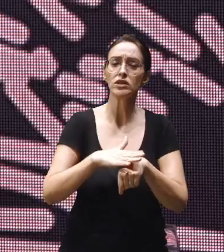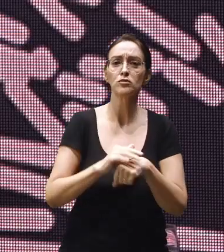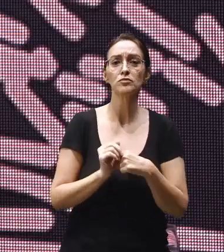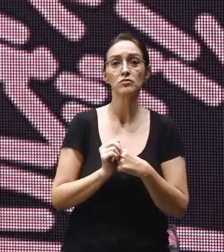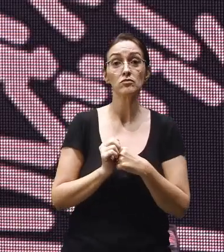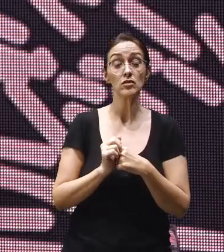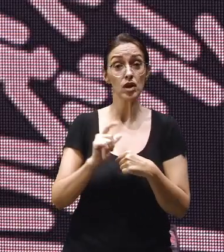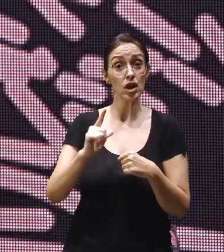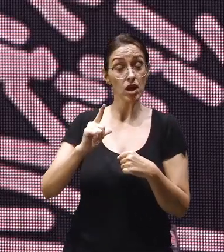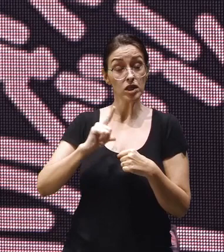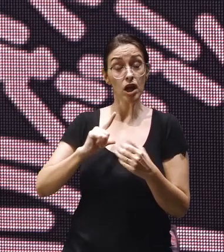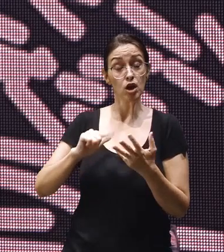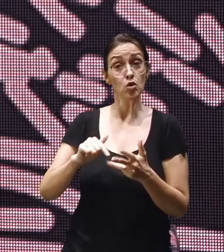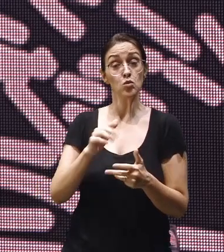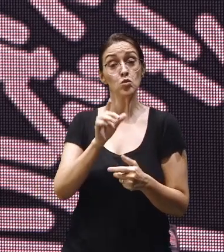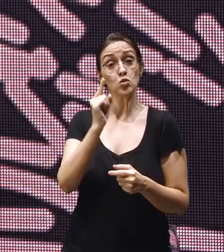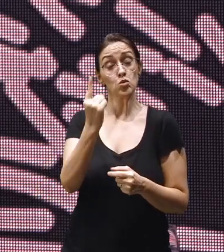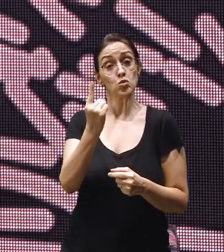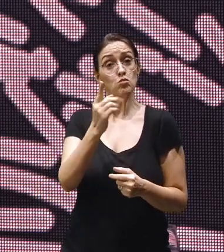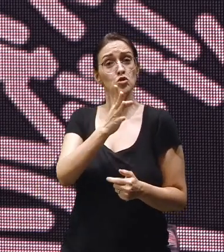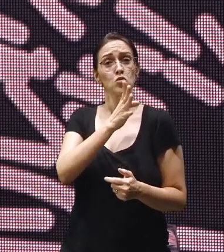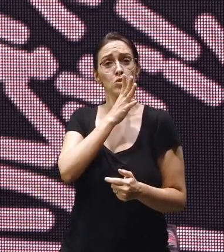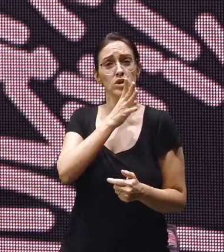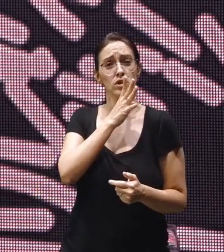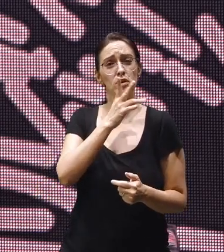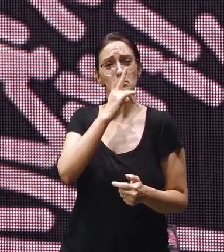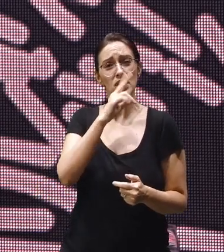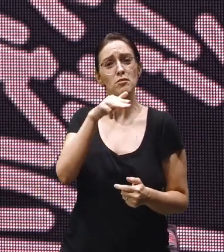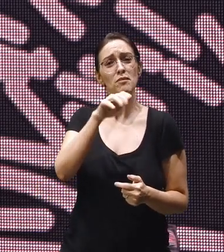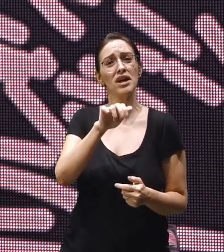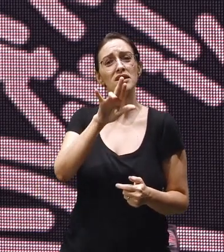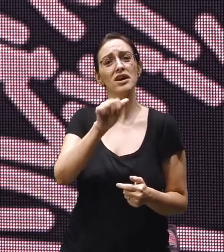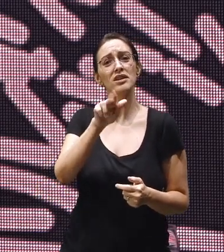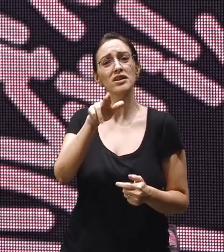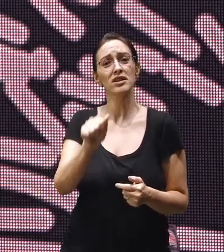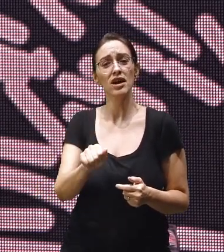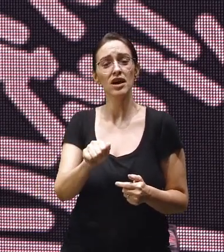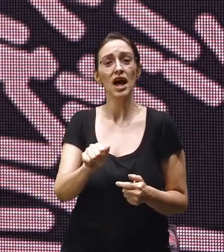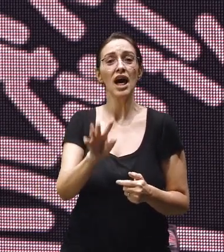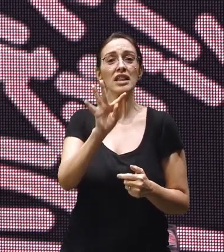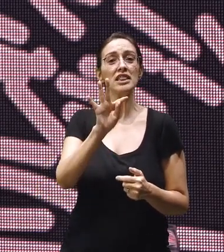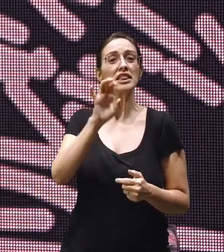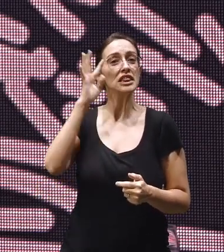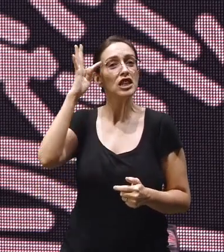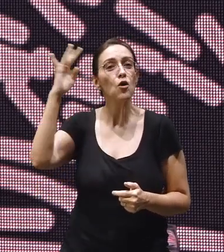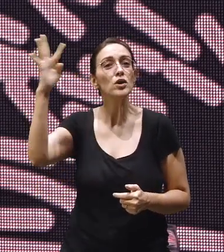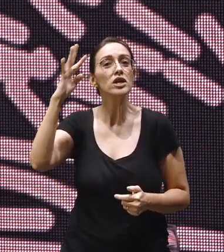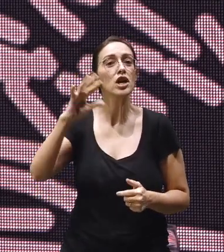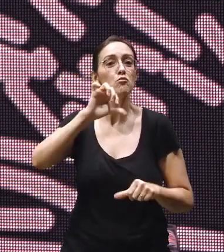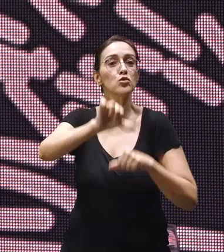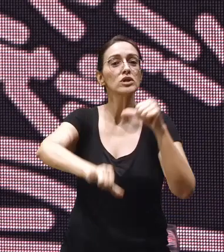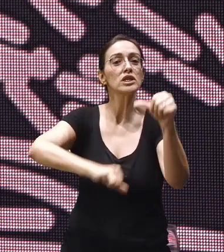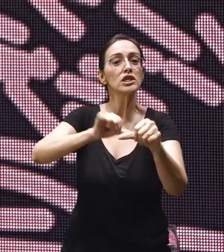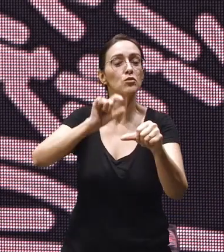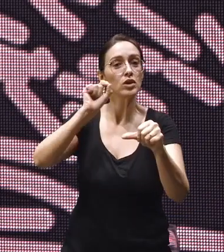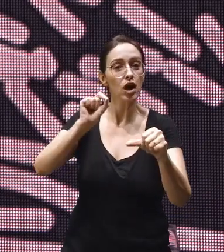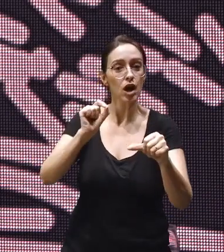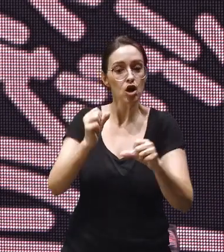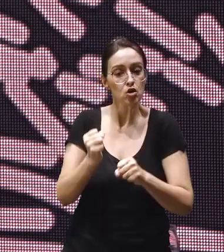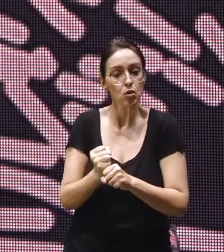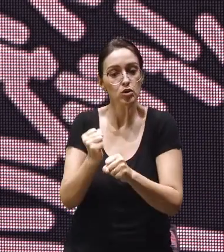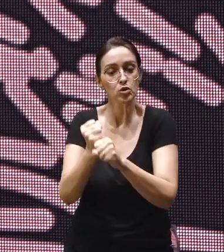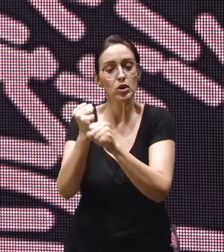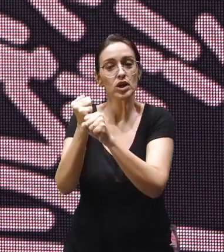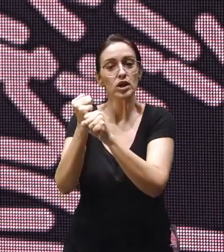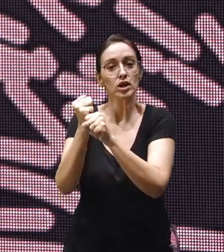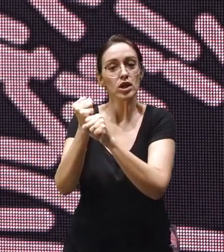usa um dispositivo bastante conhecido, acho que a Mariana falou sobre ele também, que é a teoria de mudança, que é construir e pensar uma narrativa